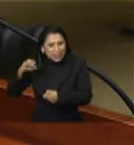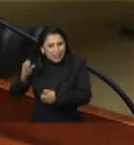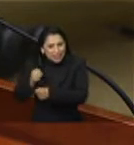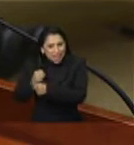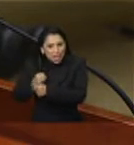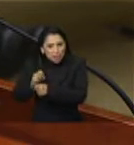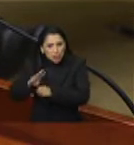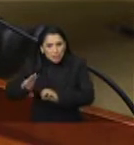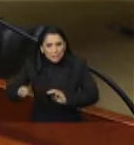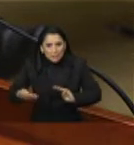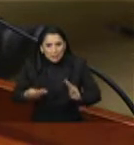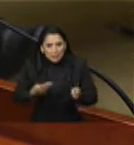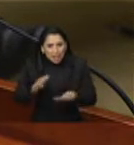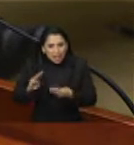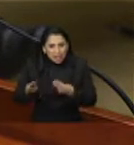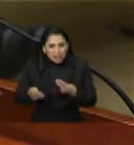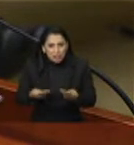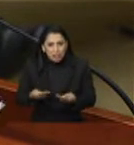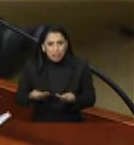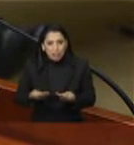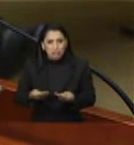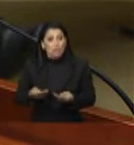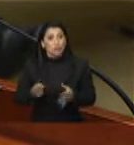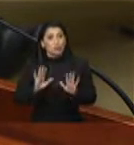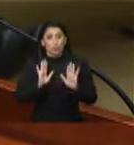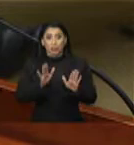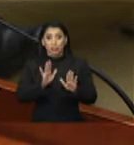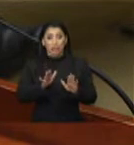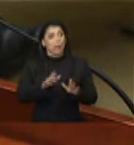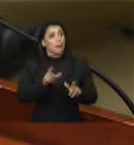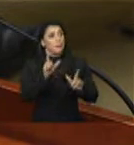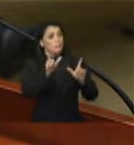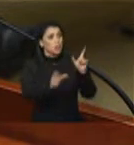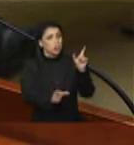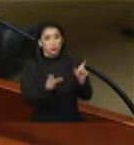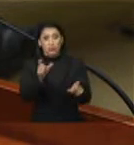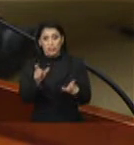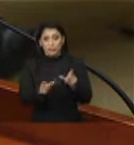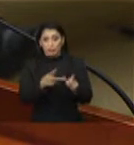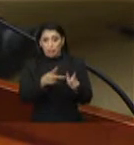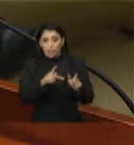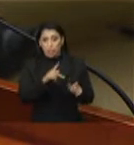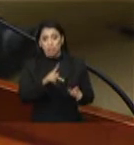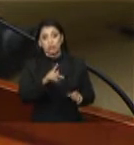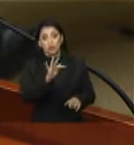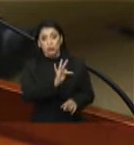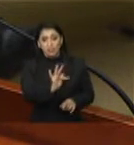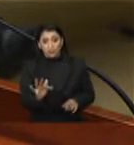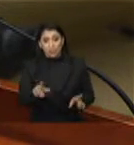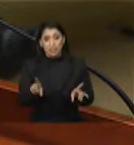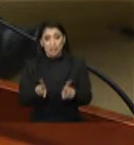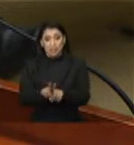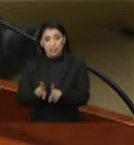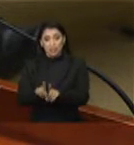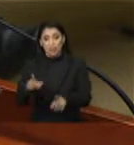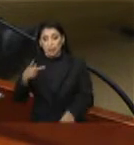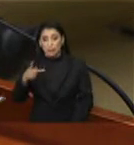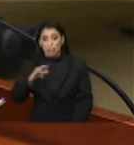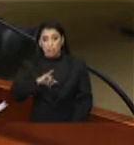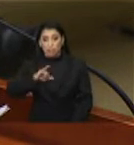milhares quando milhares de contribuintes pessoas físicas e pessoas jurídicas